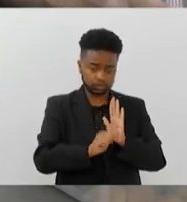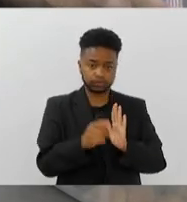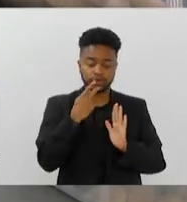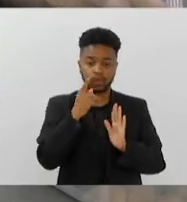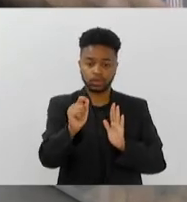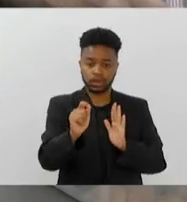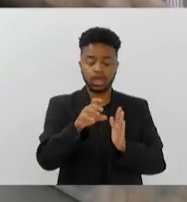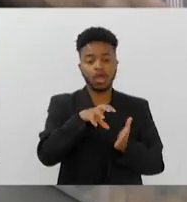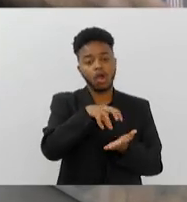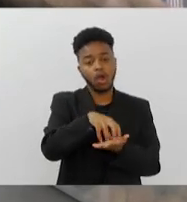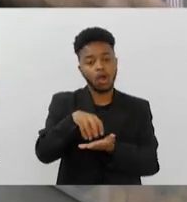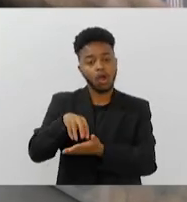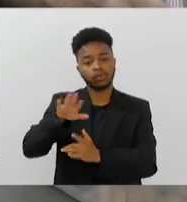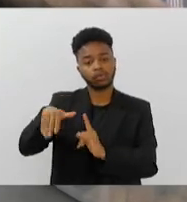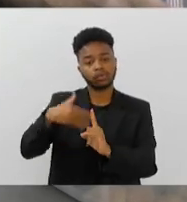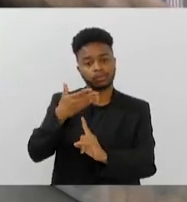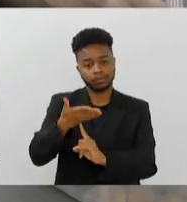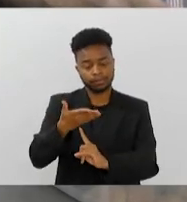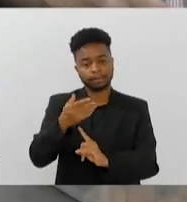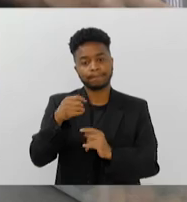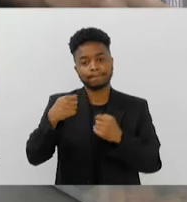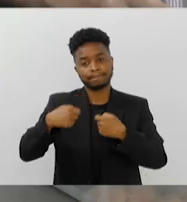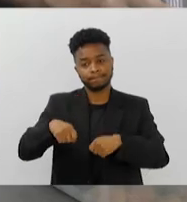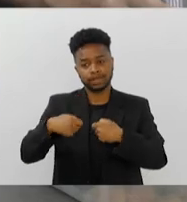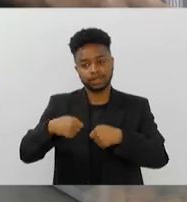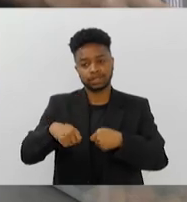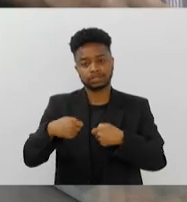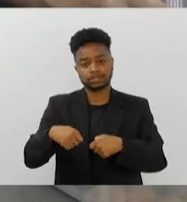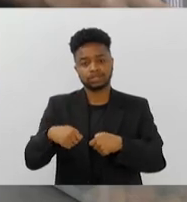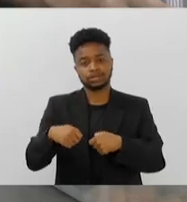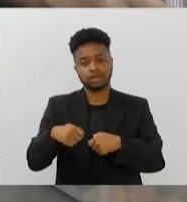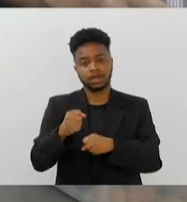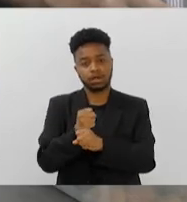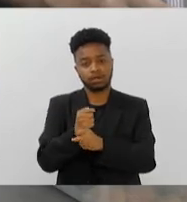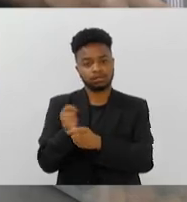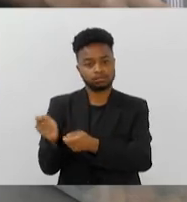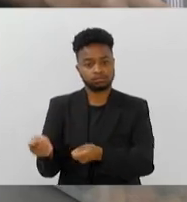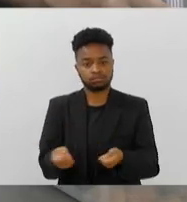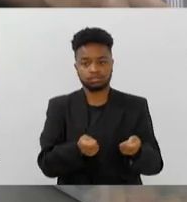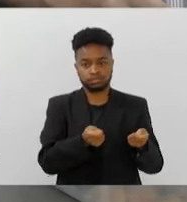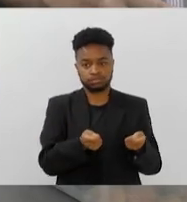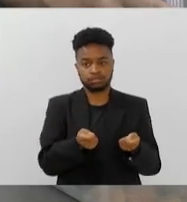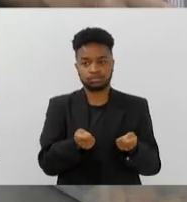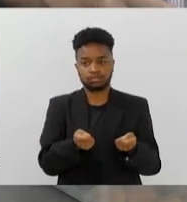órgãos ambientais deverão anualmente